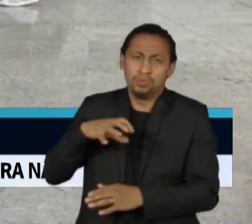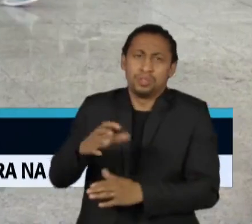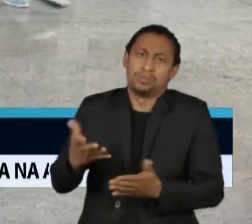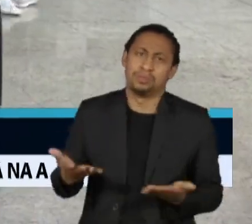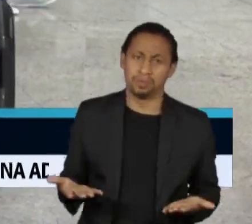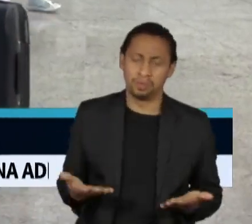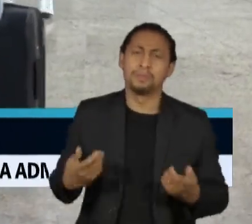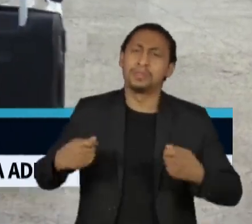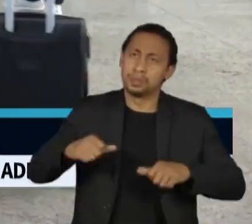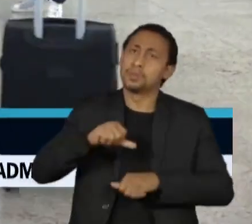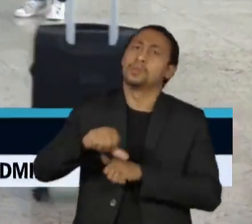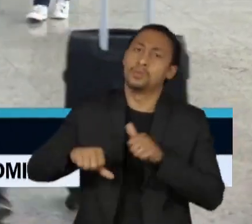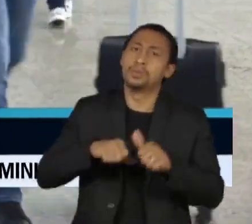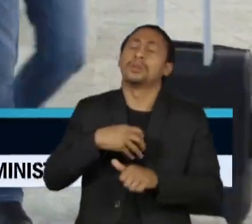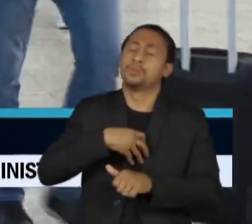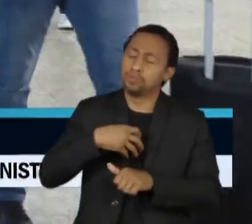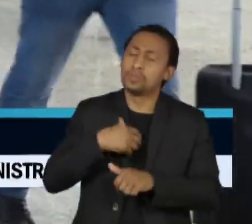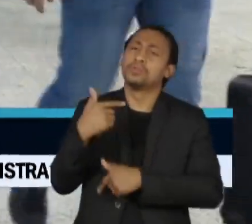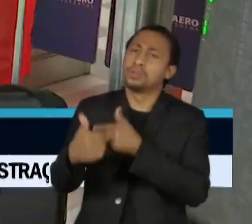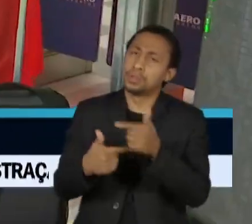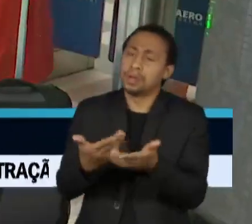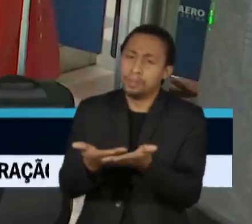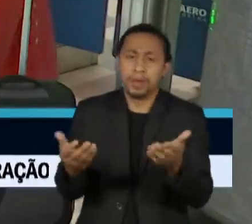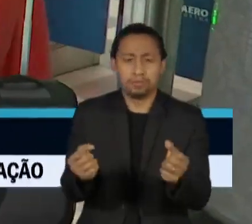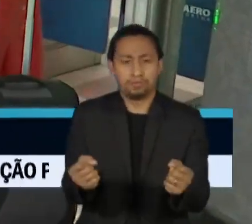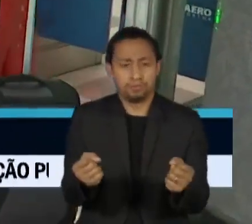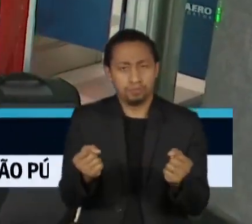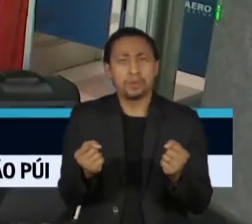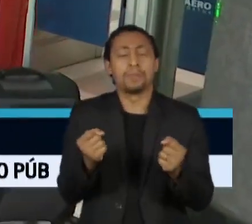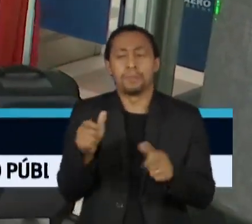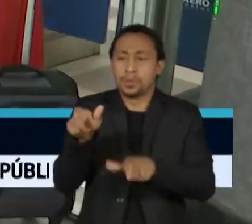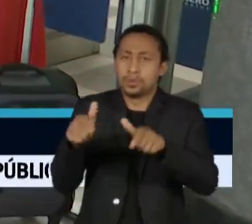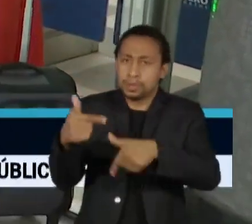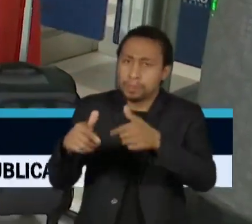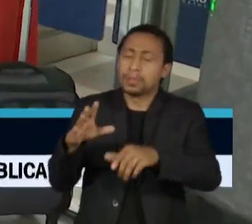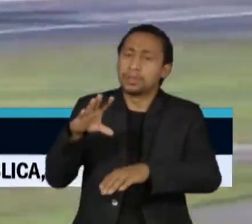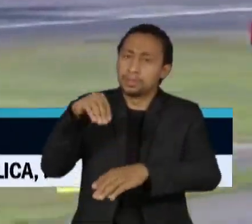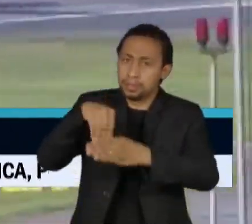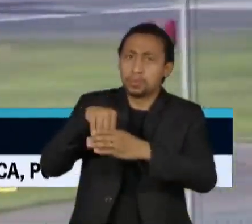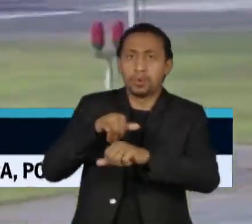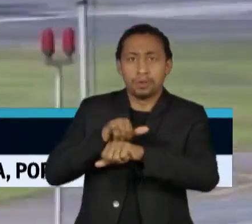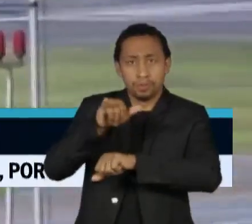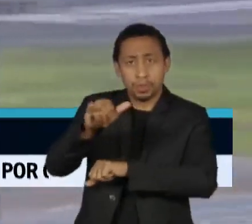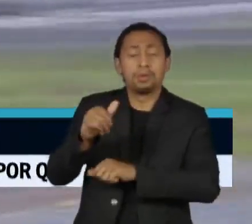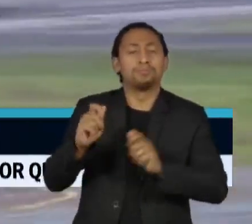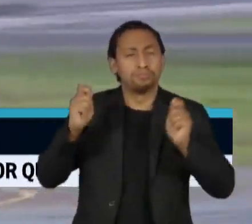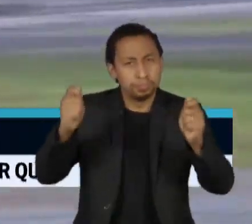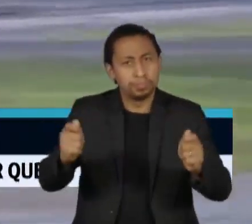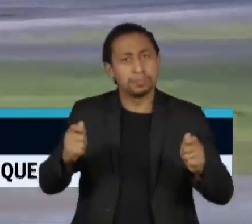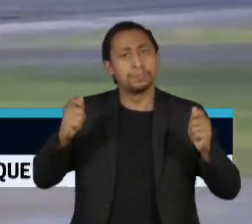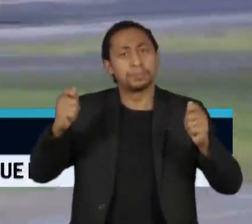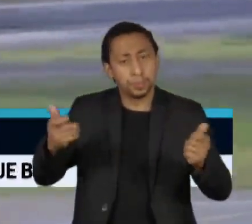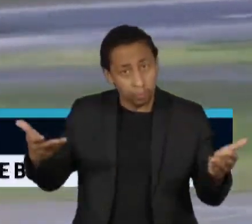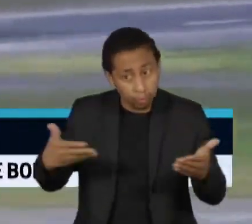alterar a sua forma de tratar os seus tripulantes. O movimento começou hoje, vai continuar pelos próximos dias até que nós chegamos a algumas